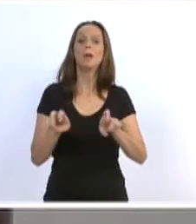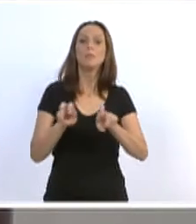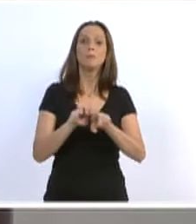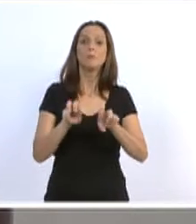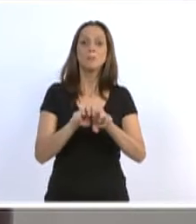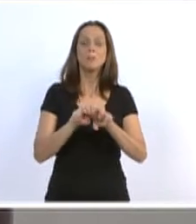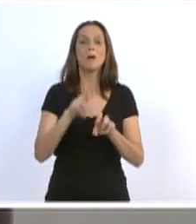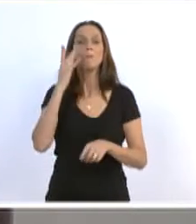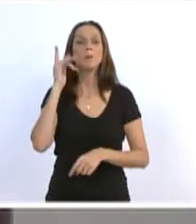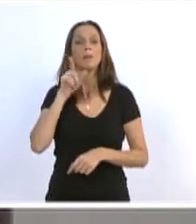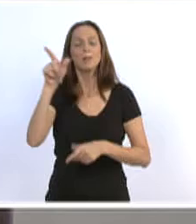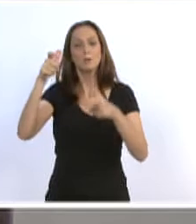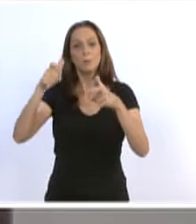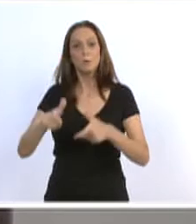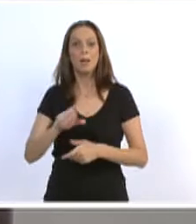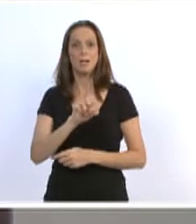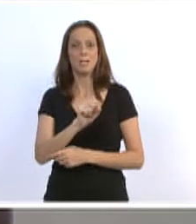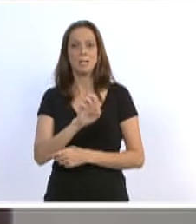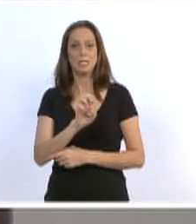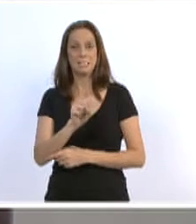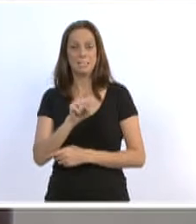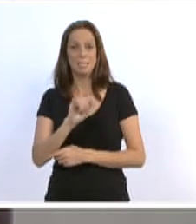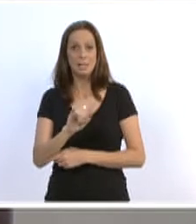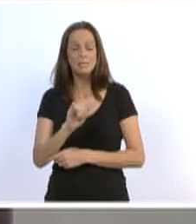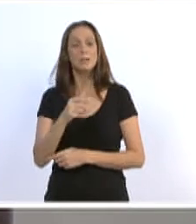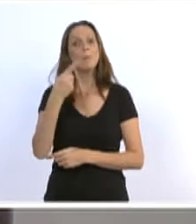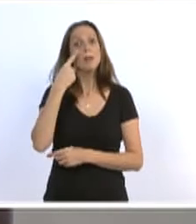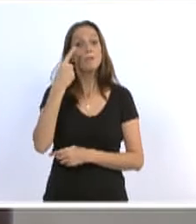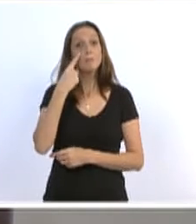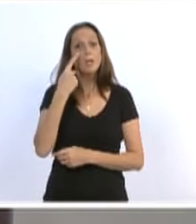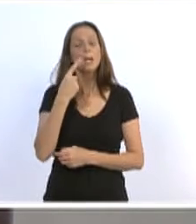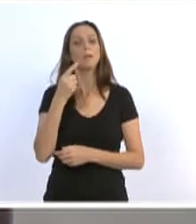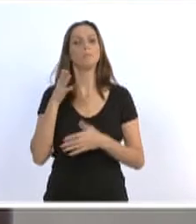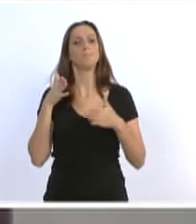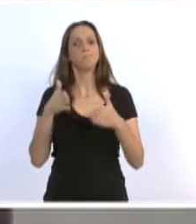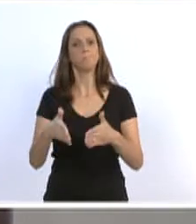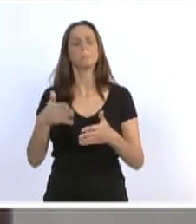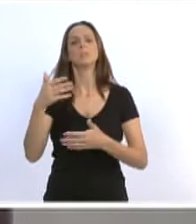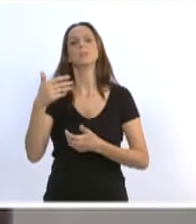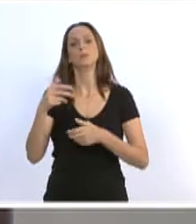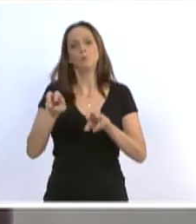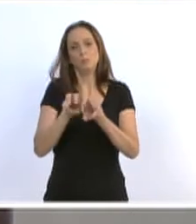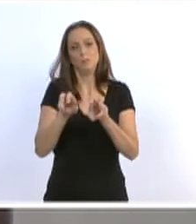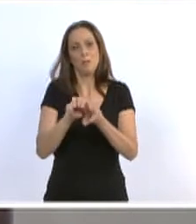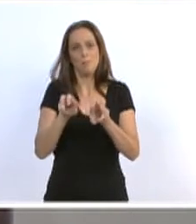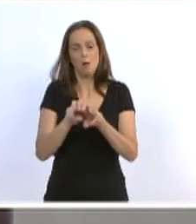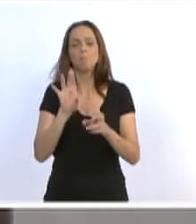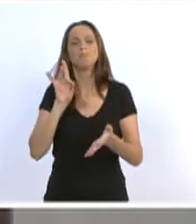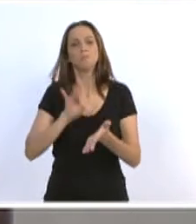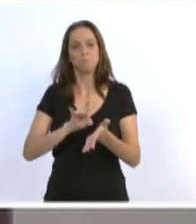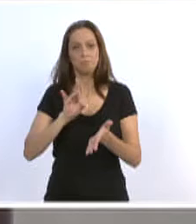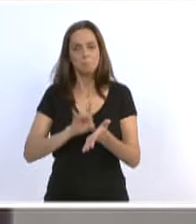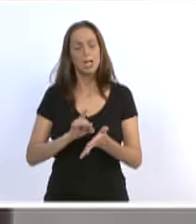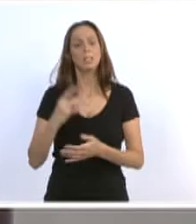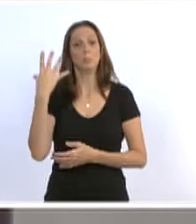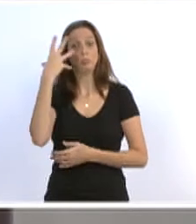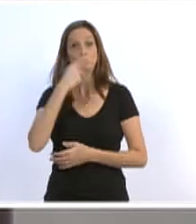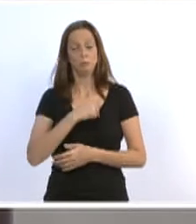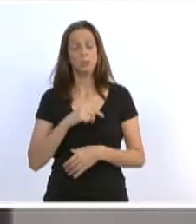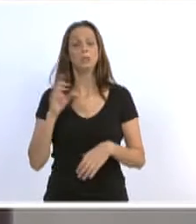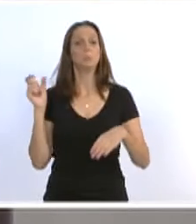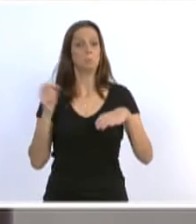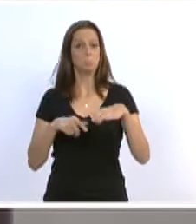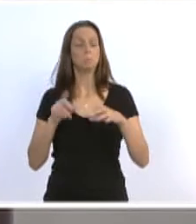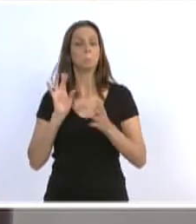lotassem pessoal lotasse o sesi amanhã para acompanhar o futsal de blumenau que realmente vai fazer um brilhante papel na liga nacional de